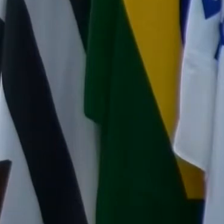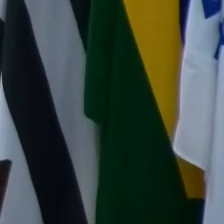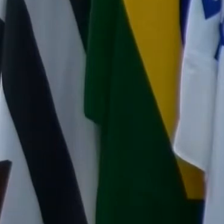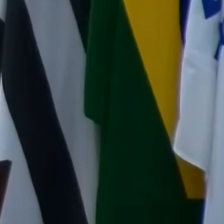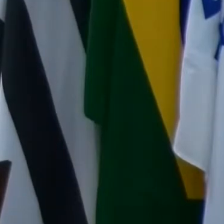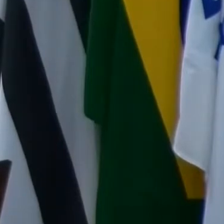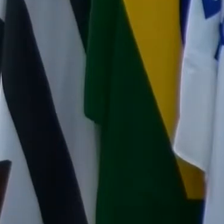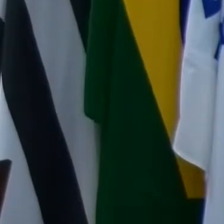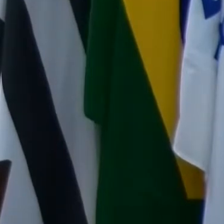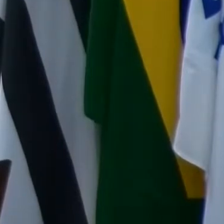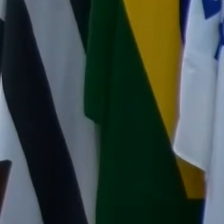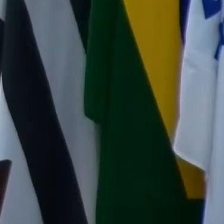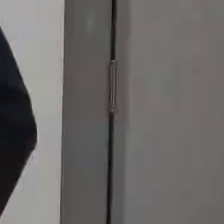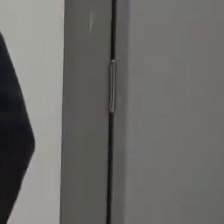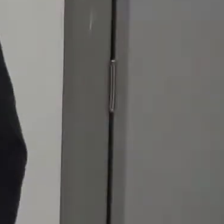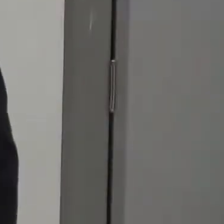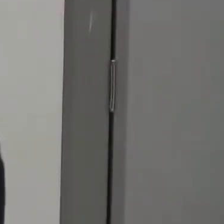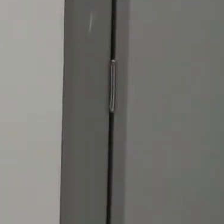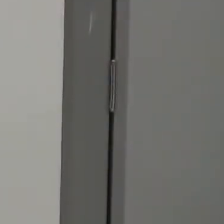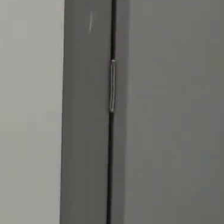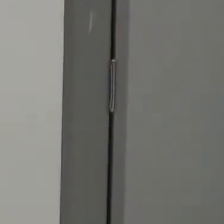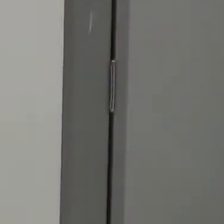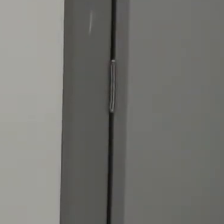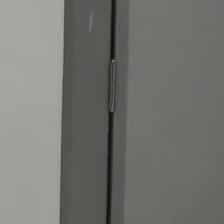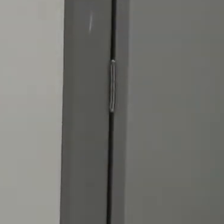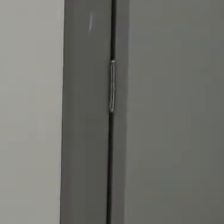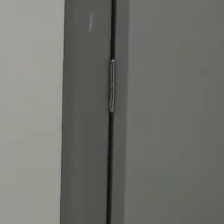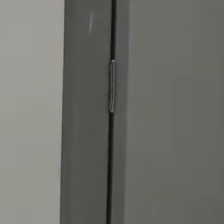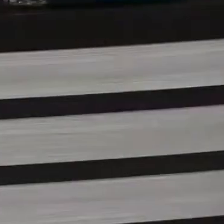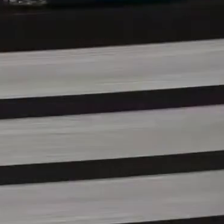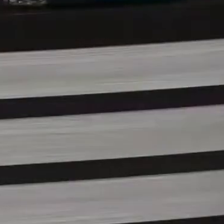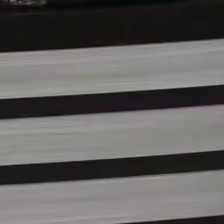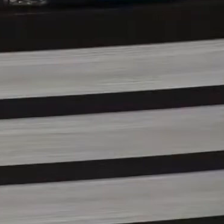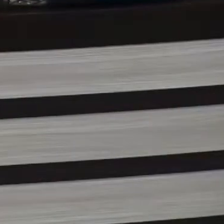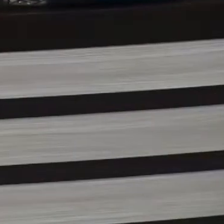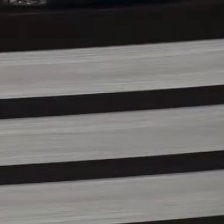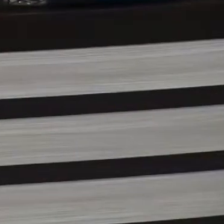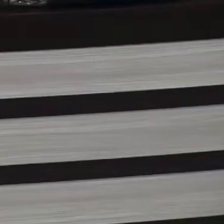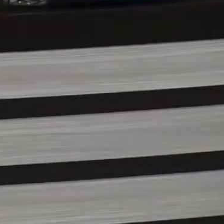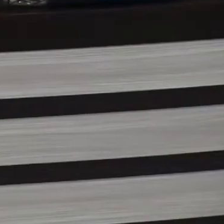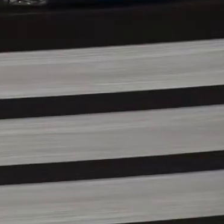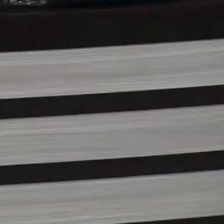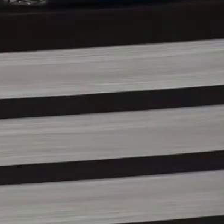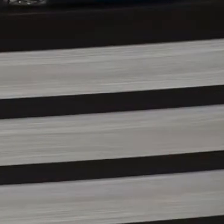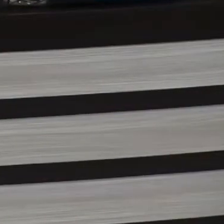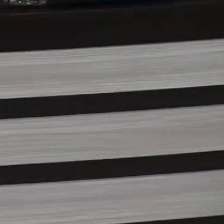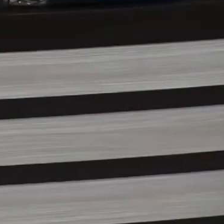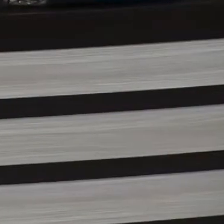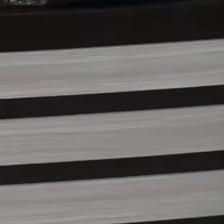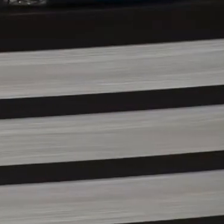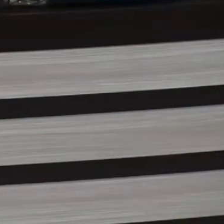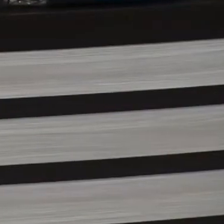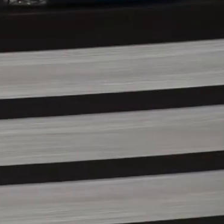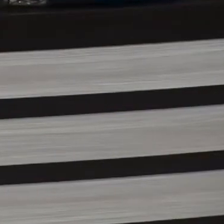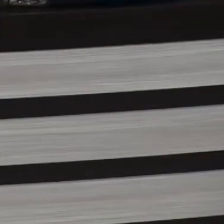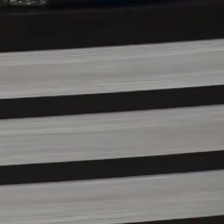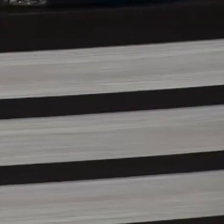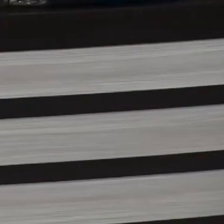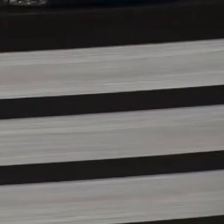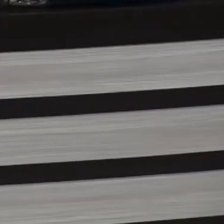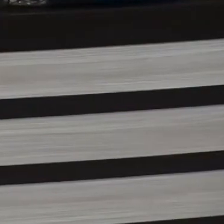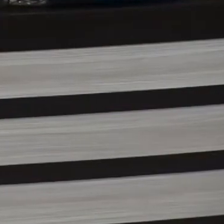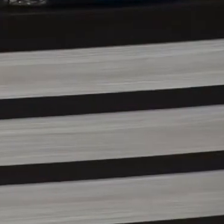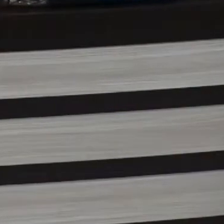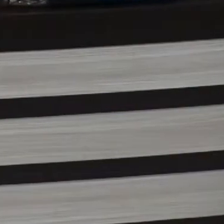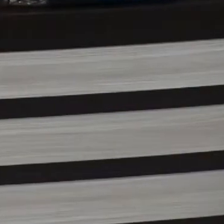apresenta rebaixamento. Por favor, conclua. Quero discutir. Com a palavra, vereador Lubogo.